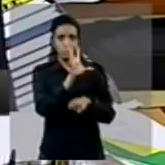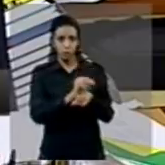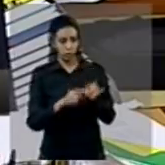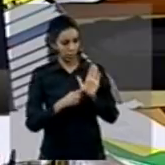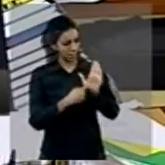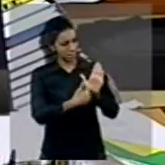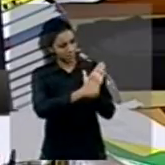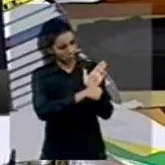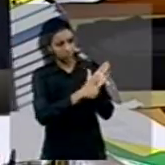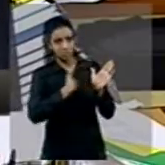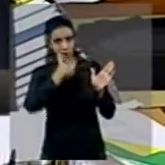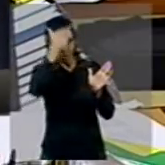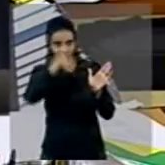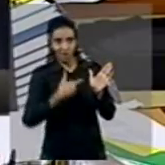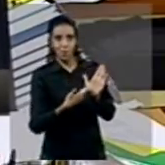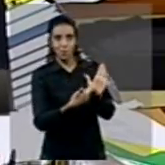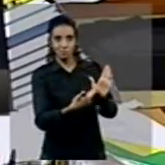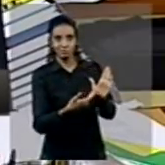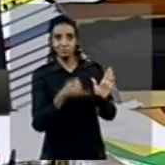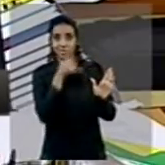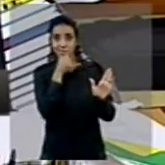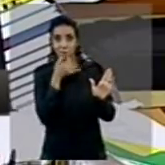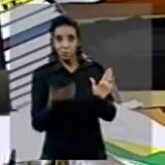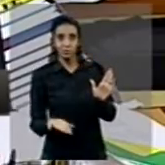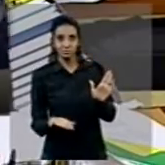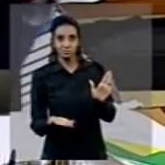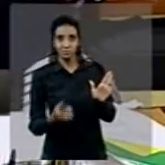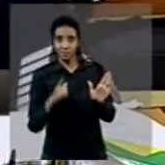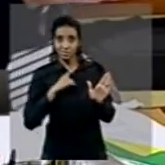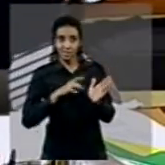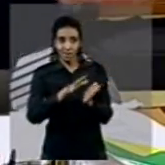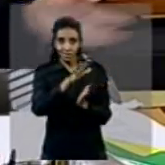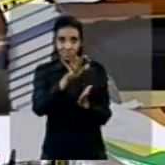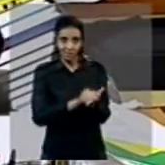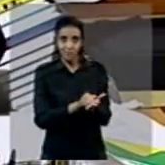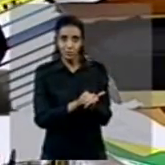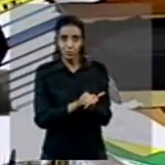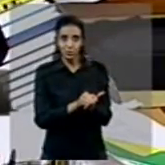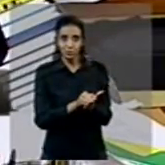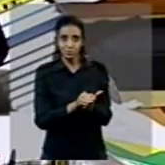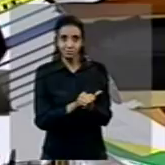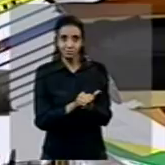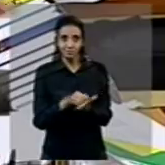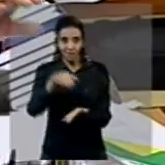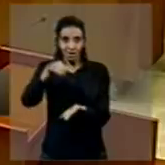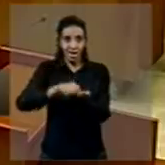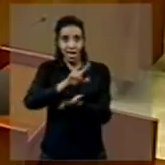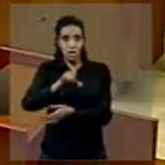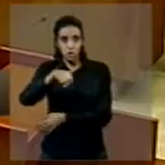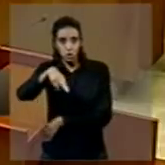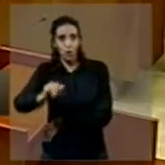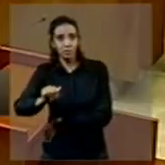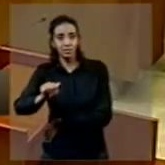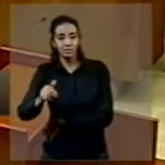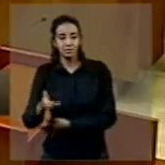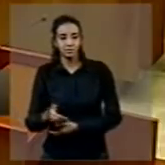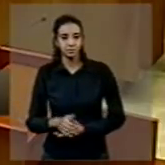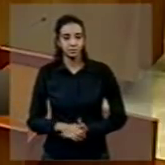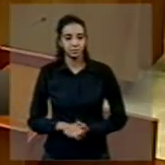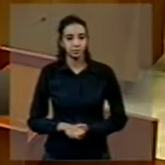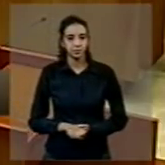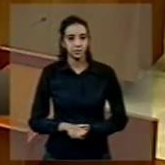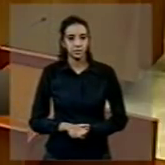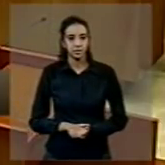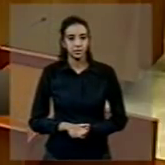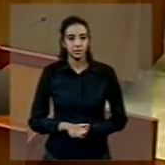está, inclusive, cadastrado na respectiva circunscrição eleitoral. Presidente, eu quero, me permita,